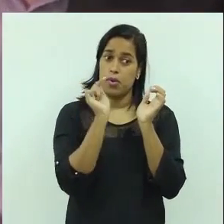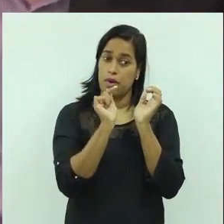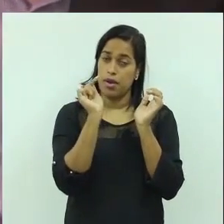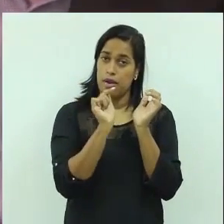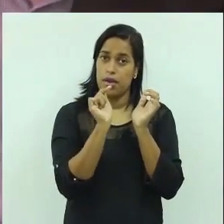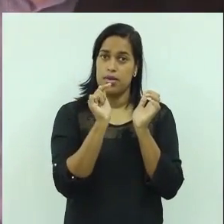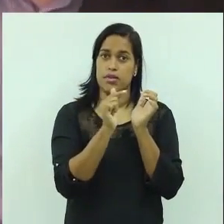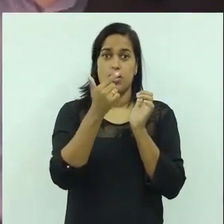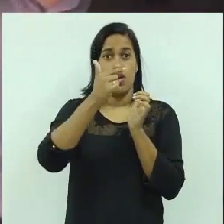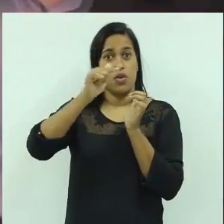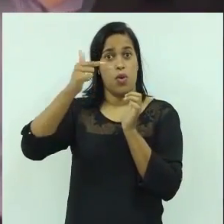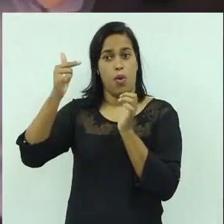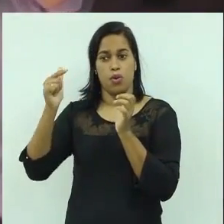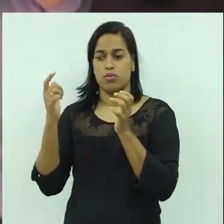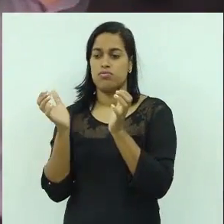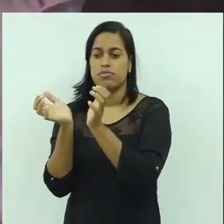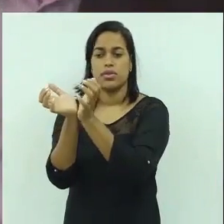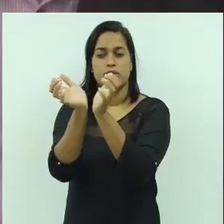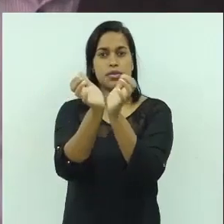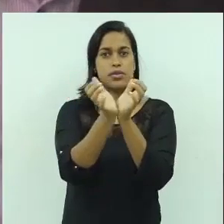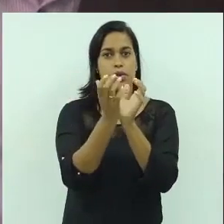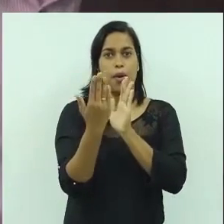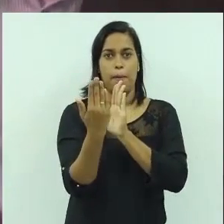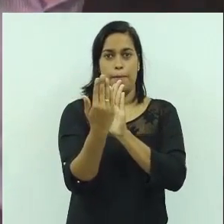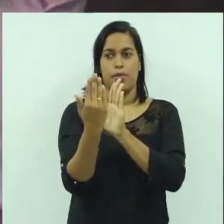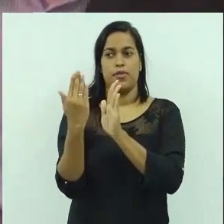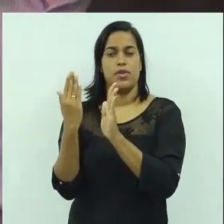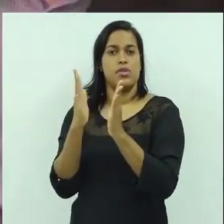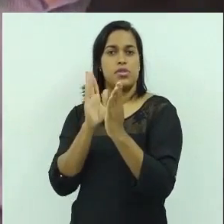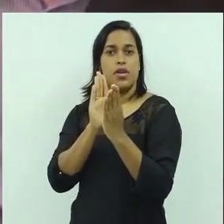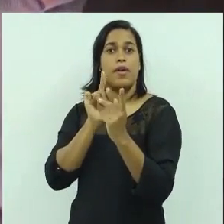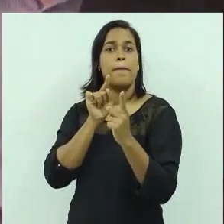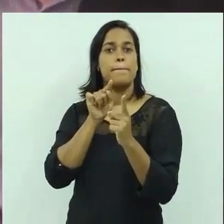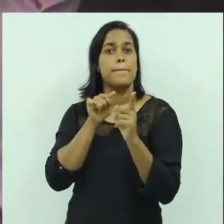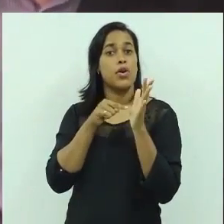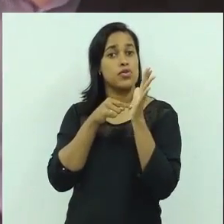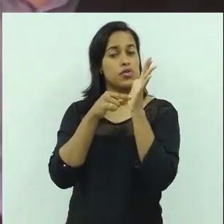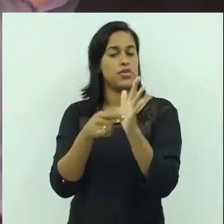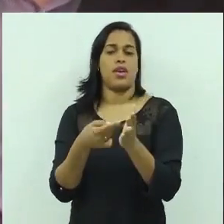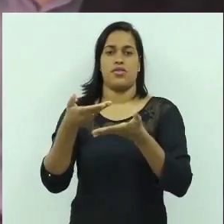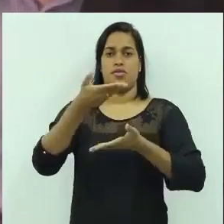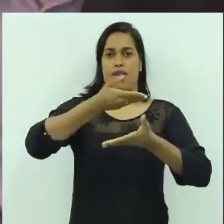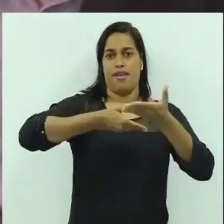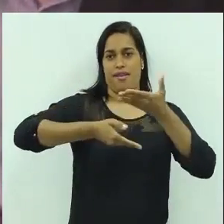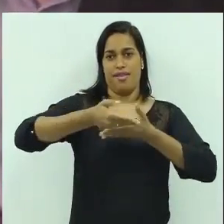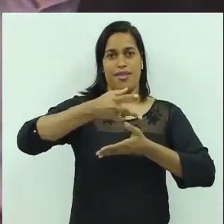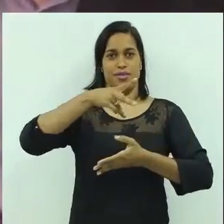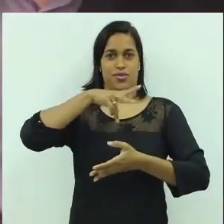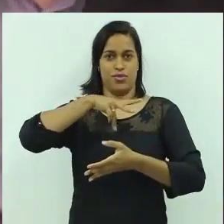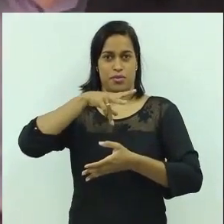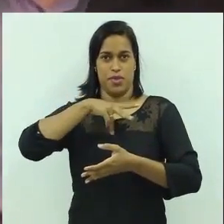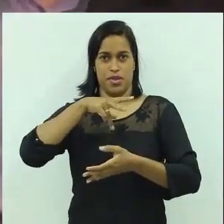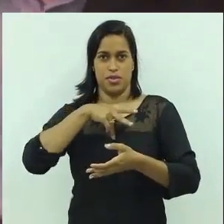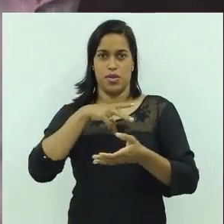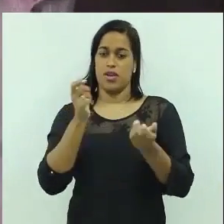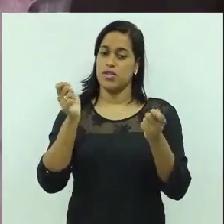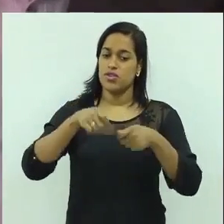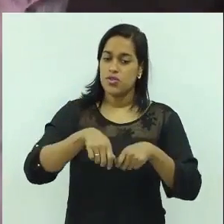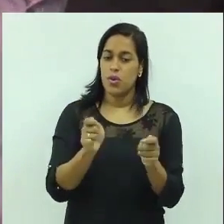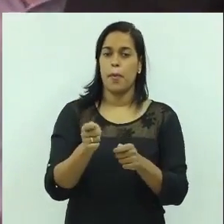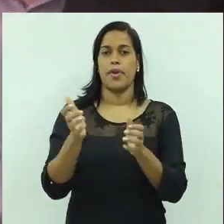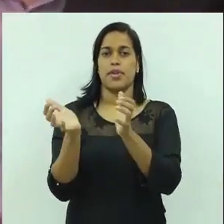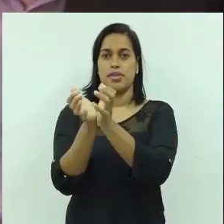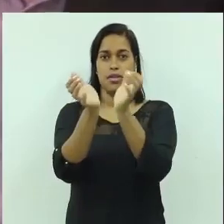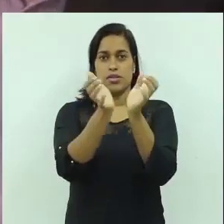posto em relação a outros candidatos e as relações interpessoais e as competências que são mobilizadas em grupo